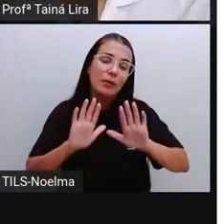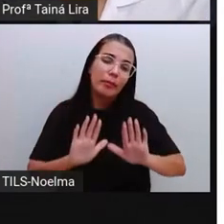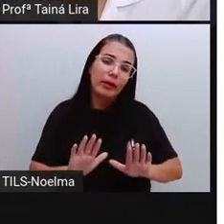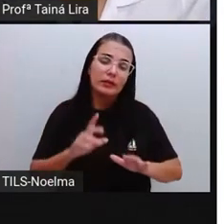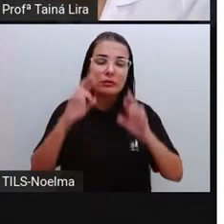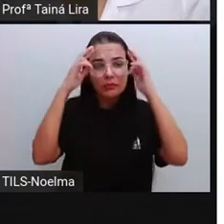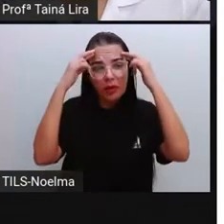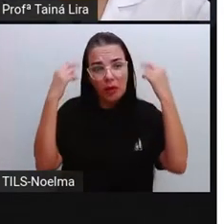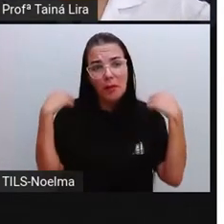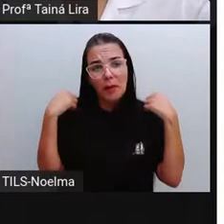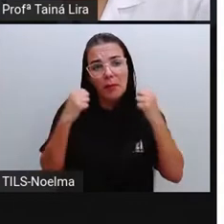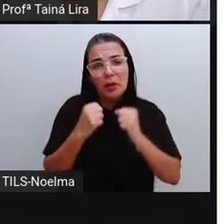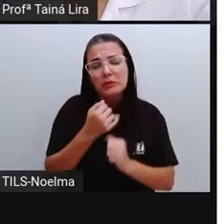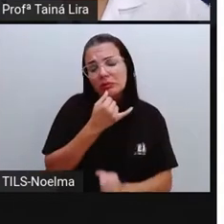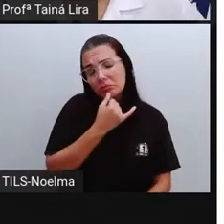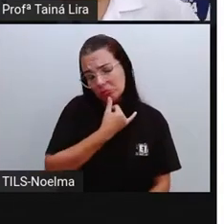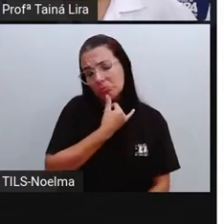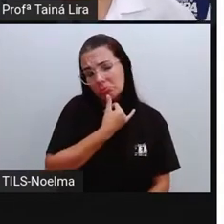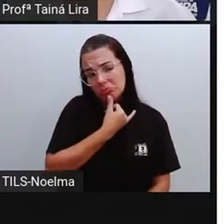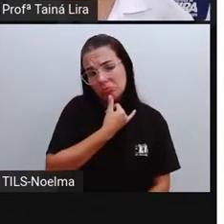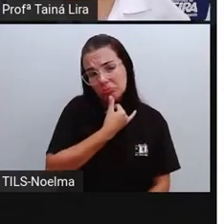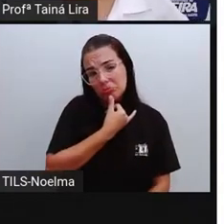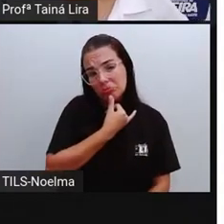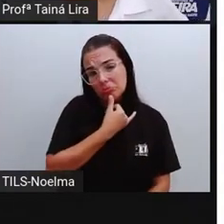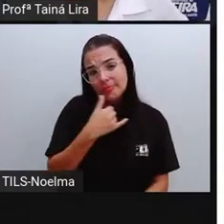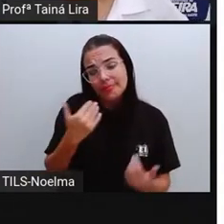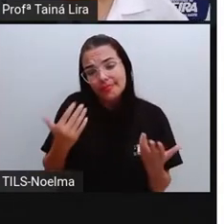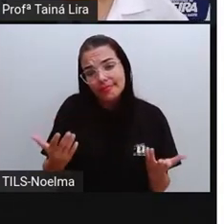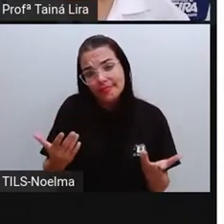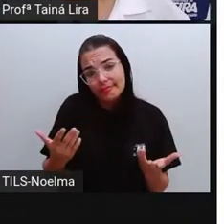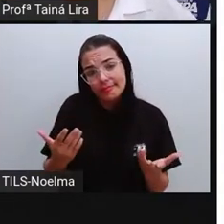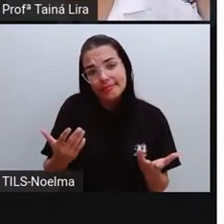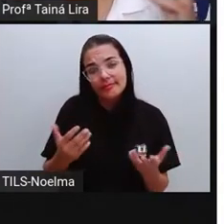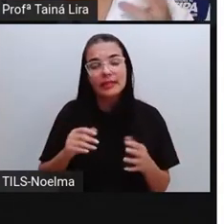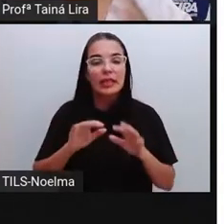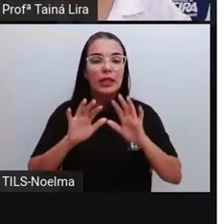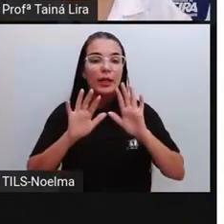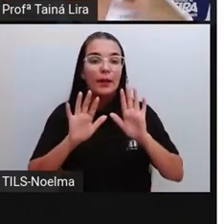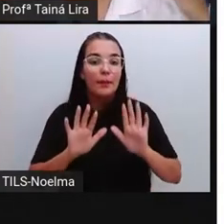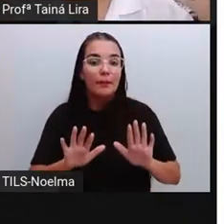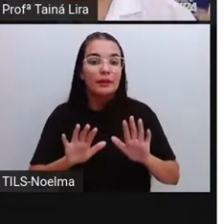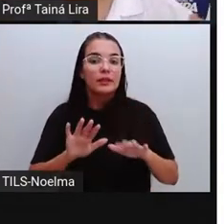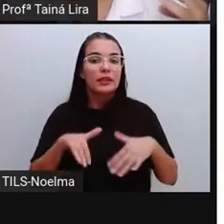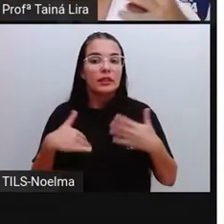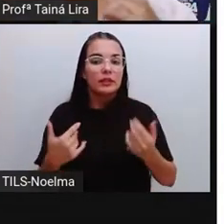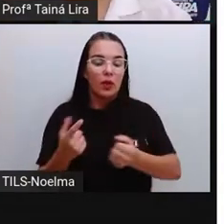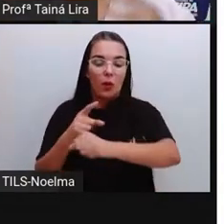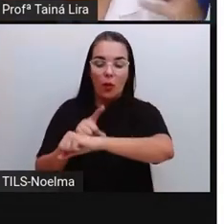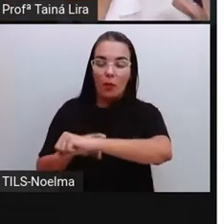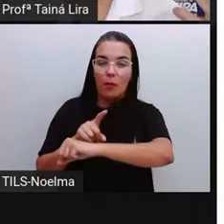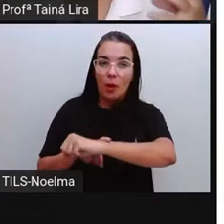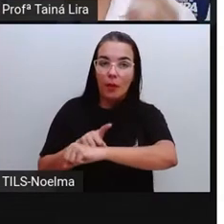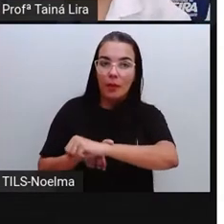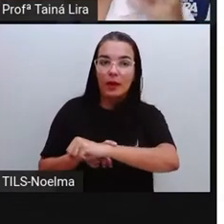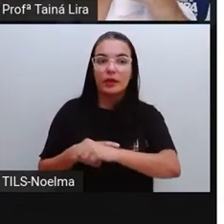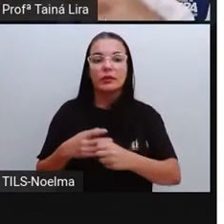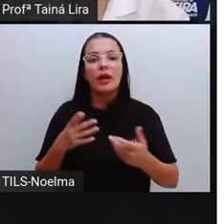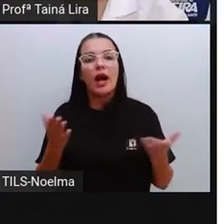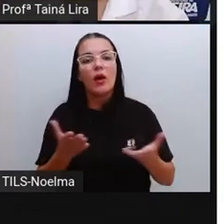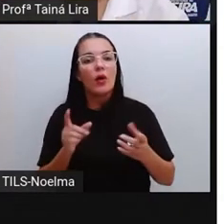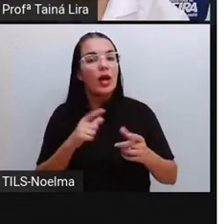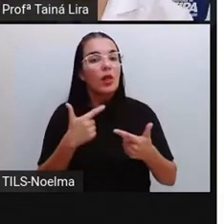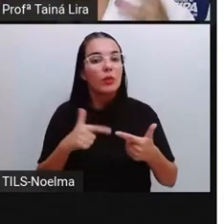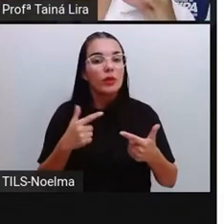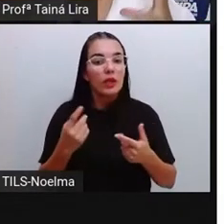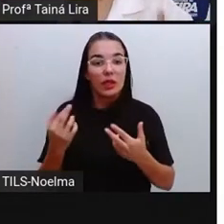ali, chateada por alguma coisa que aconteceu. Então, a gente, nesse momento, não está partilhando do mesmo